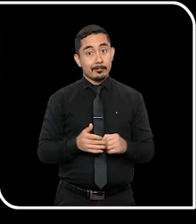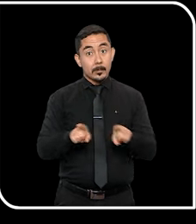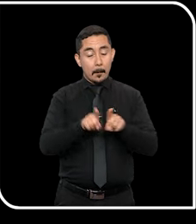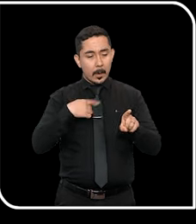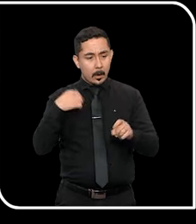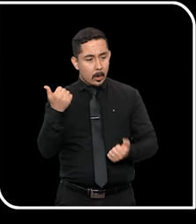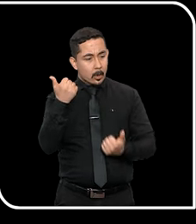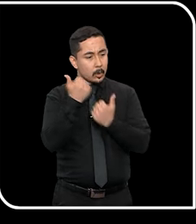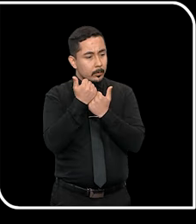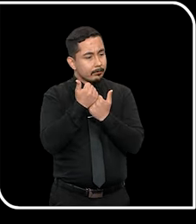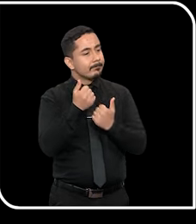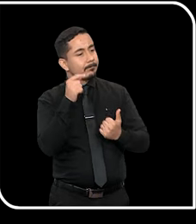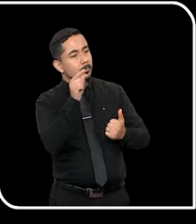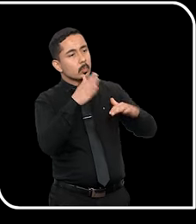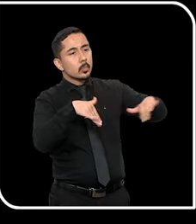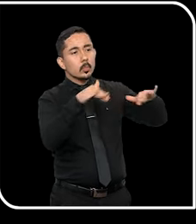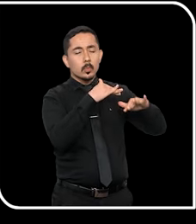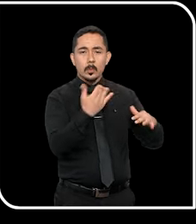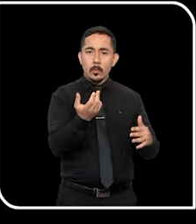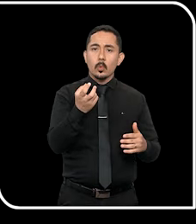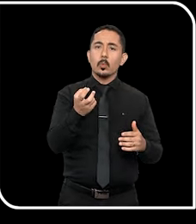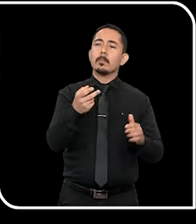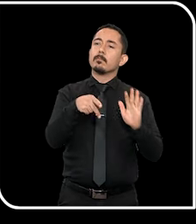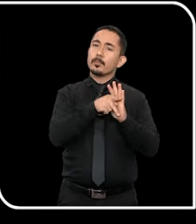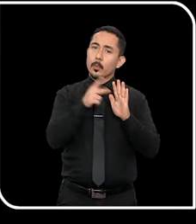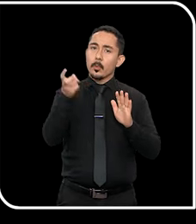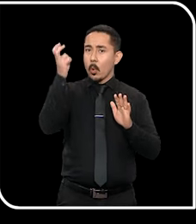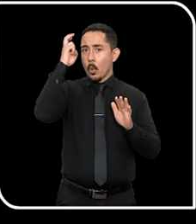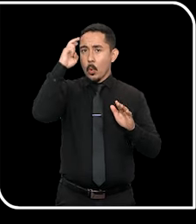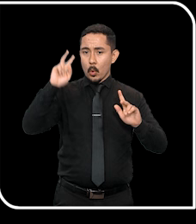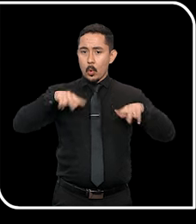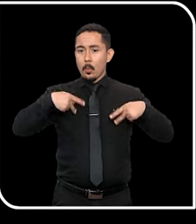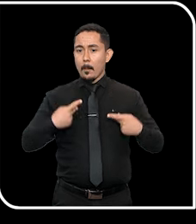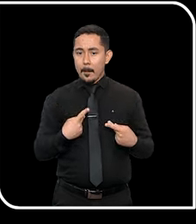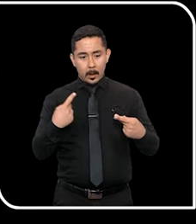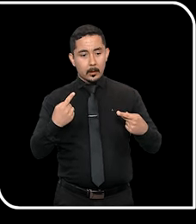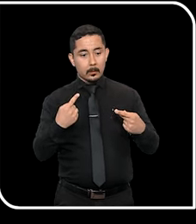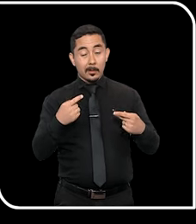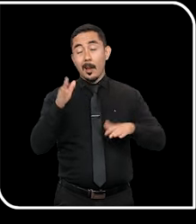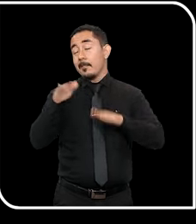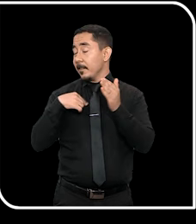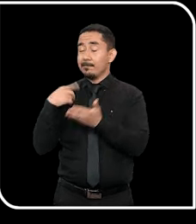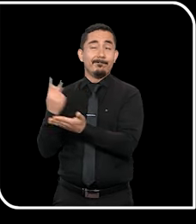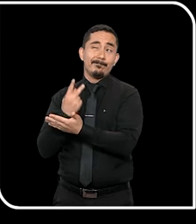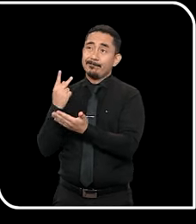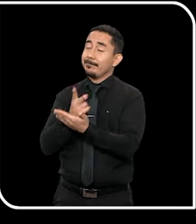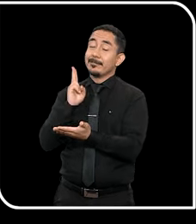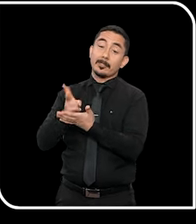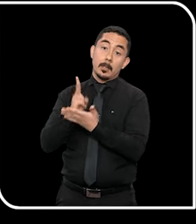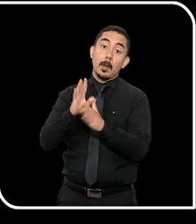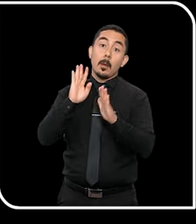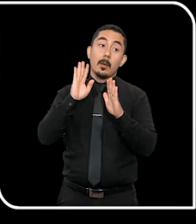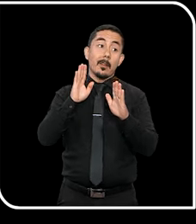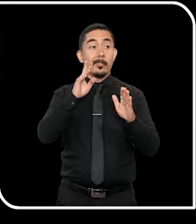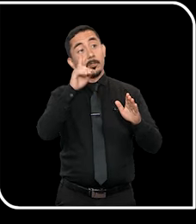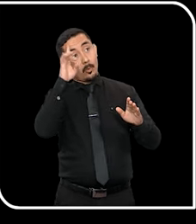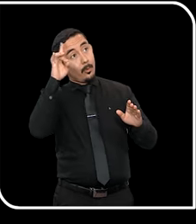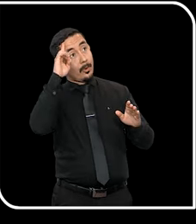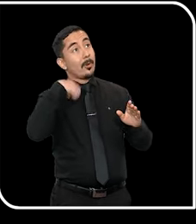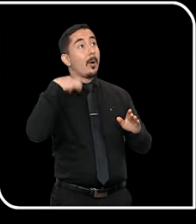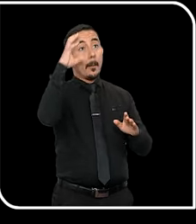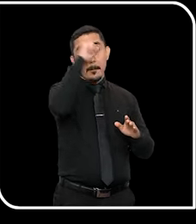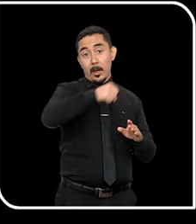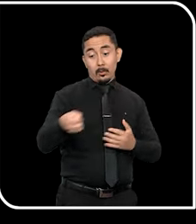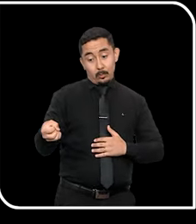mais humanos er um montão gente um montão um montão todos os dias eu aprendo alguma coisa nova com meus filhos com